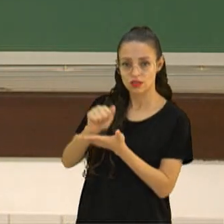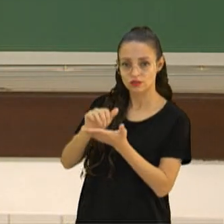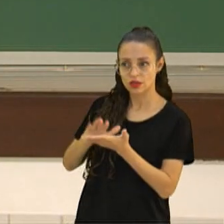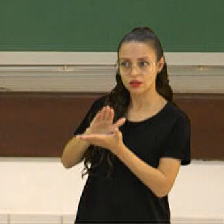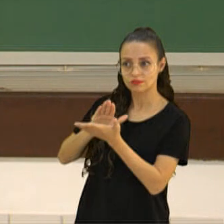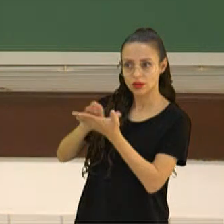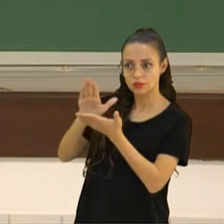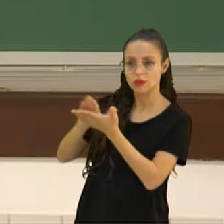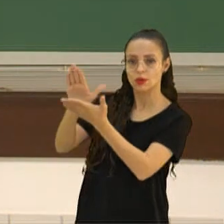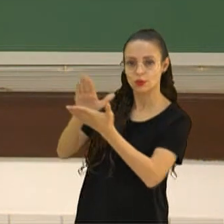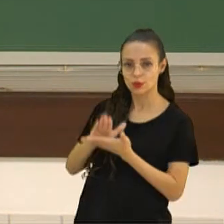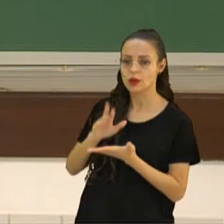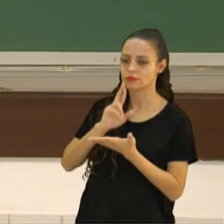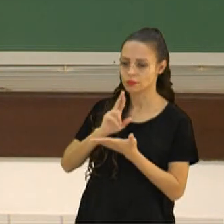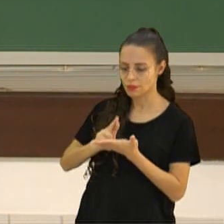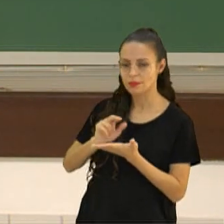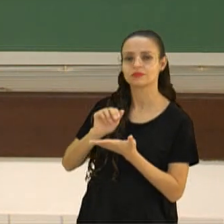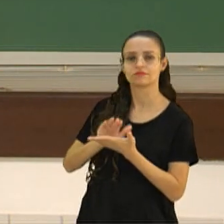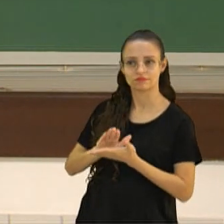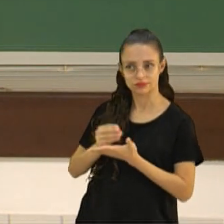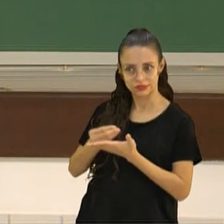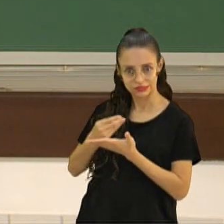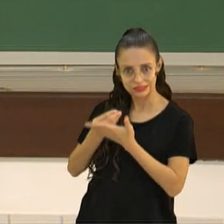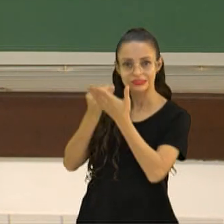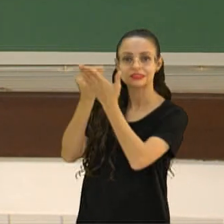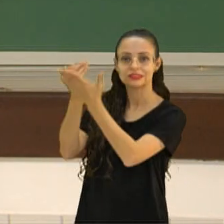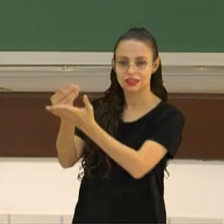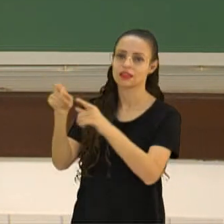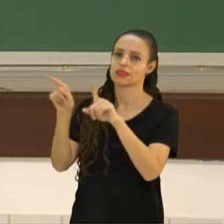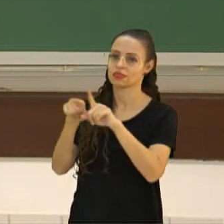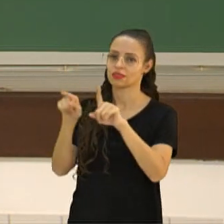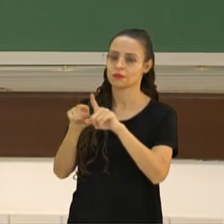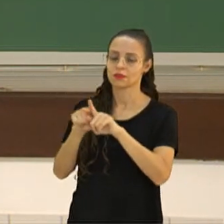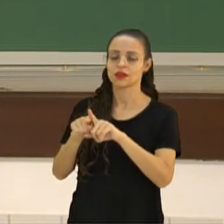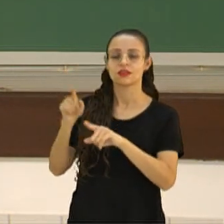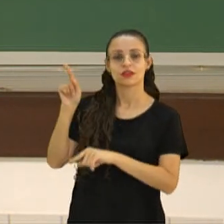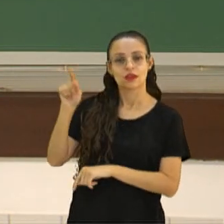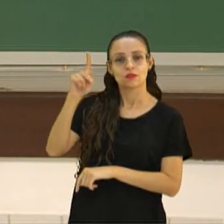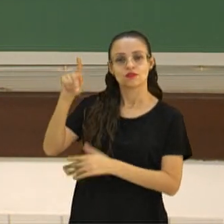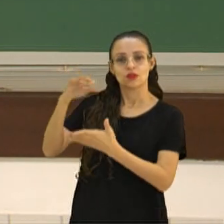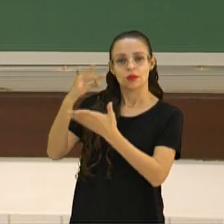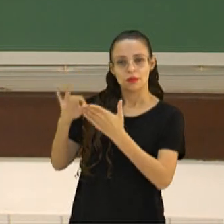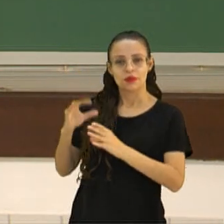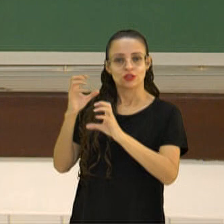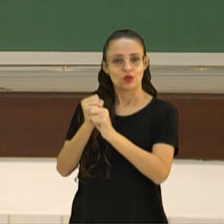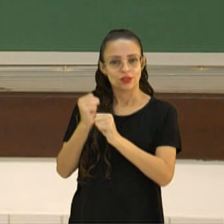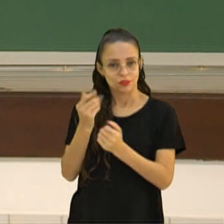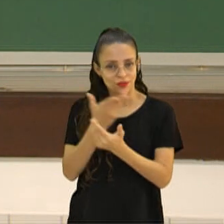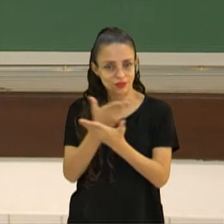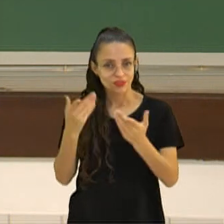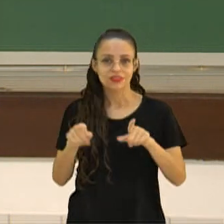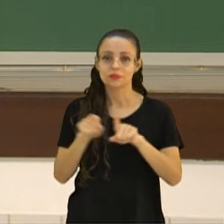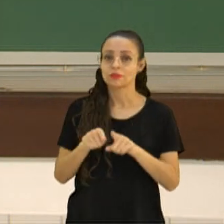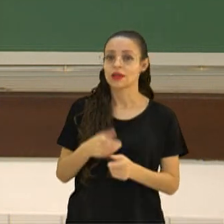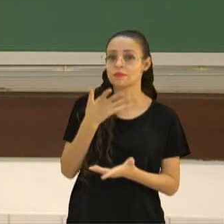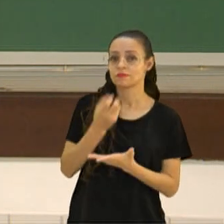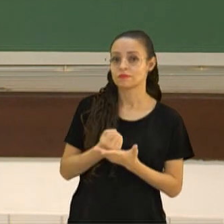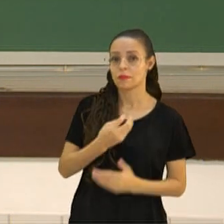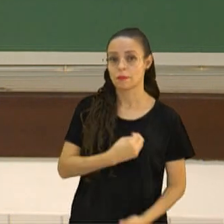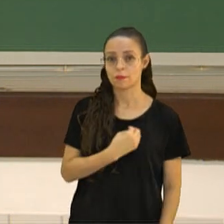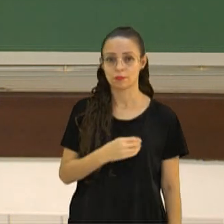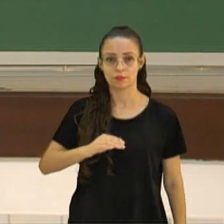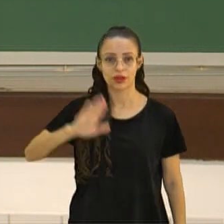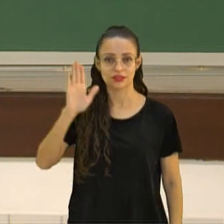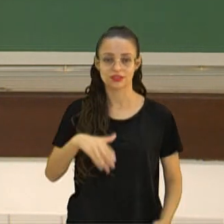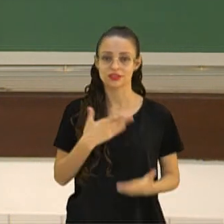os últimos dias, provavelmente vai você estar retirando esse material, devolvendo esse material para que seja atribuída sua nota e também as suas presenças